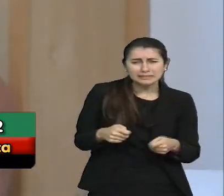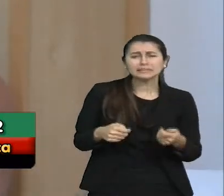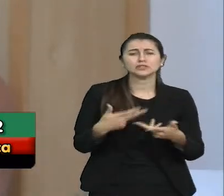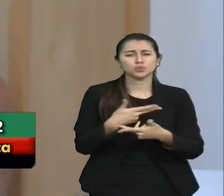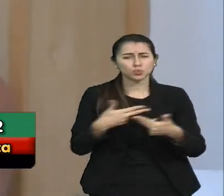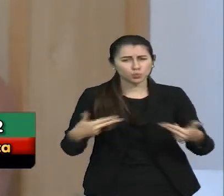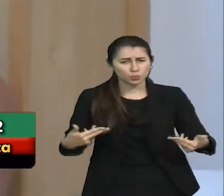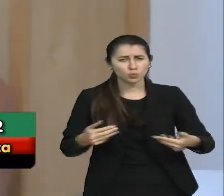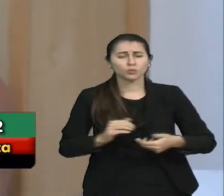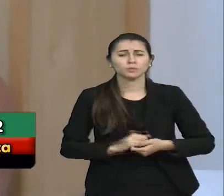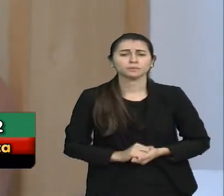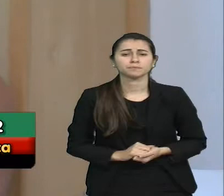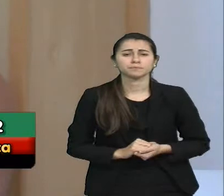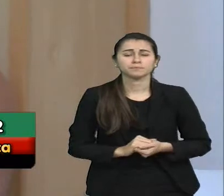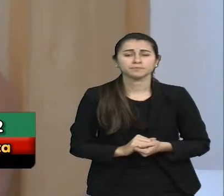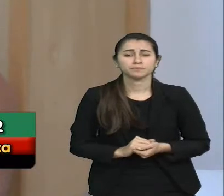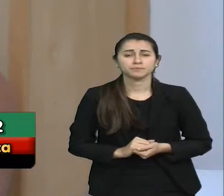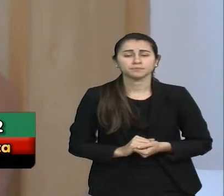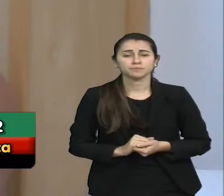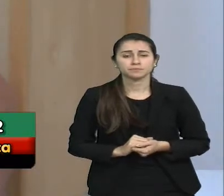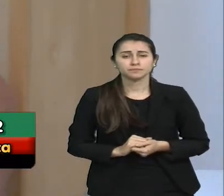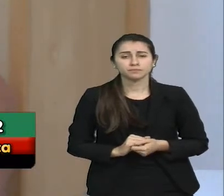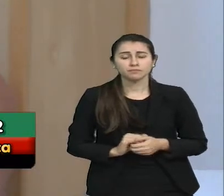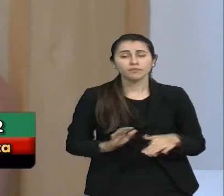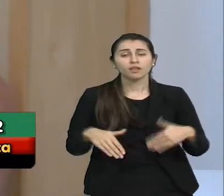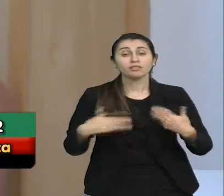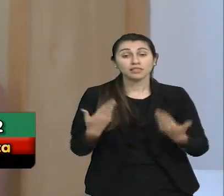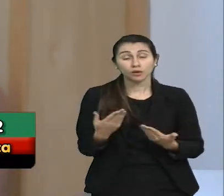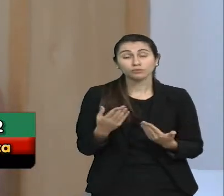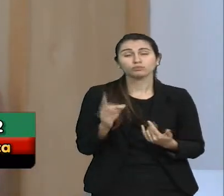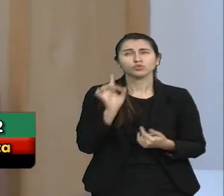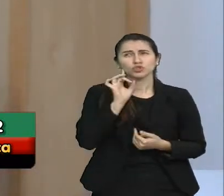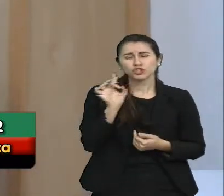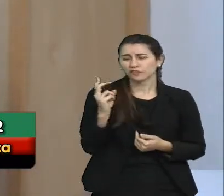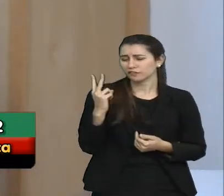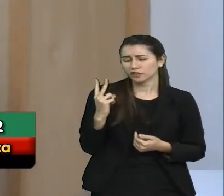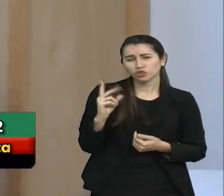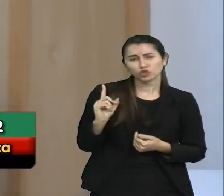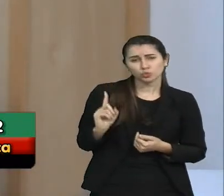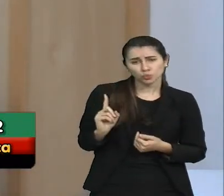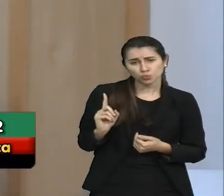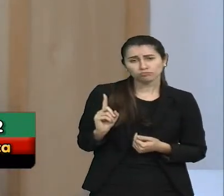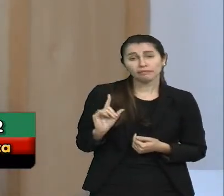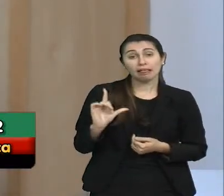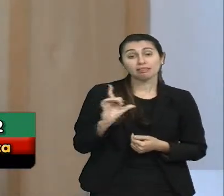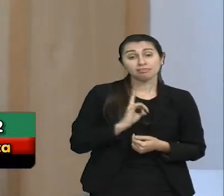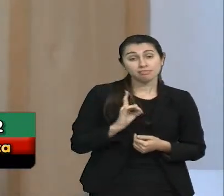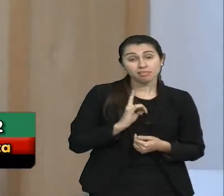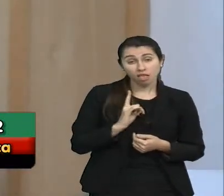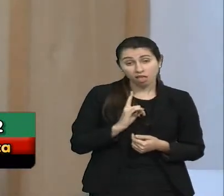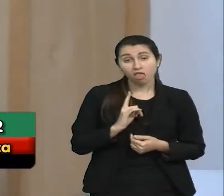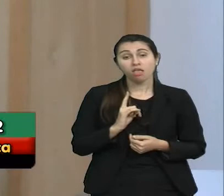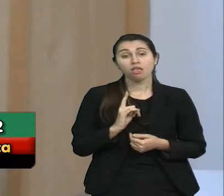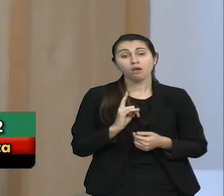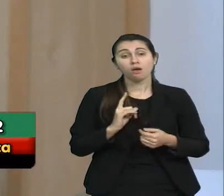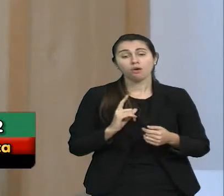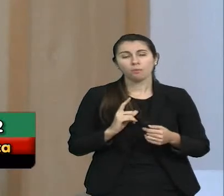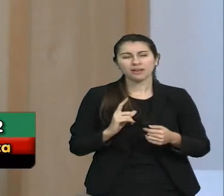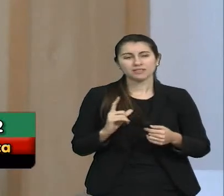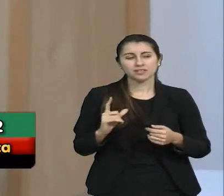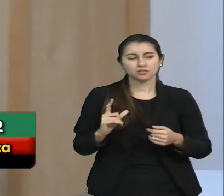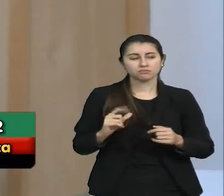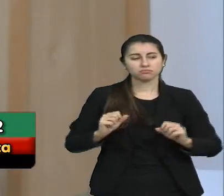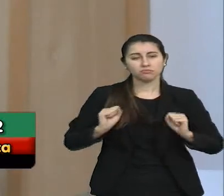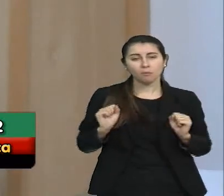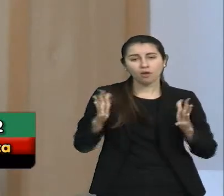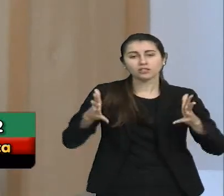queremos apresentar à administração pública. E, em cima disso, no dia 21, nós teremos uma ação social com os médicos do mundo, das